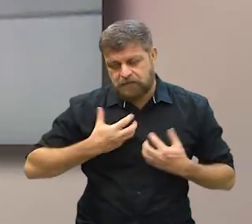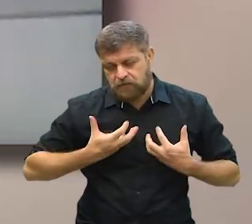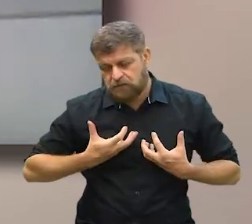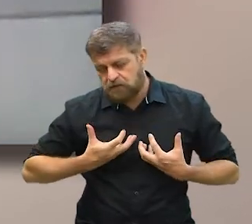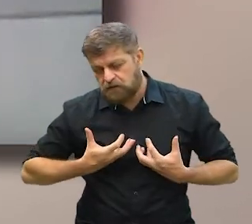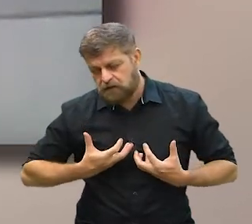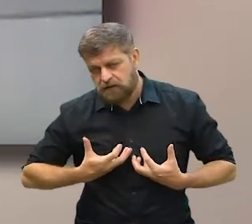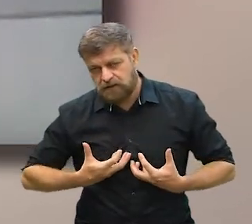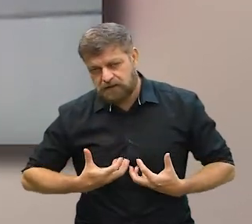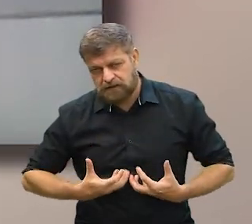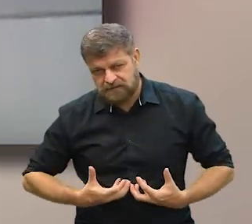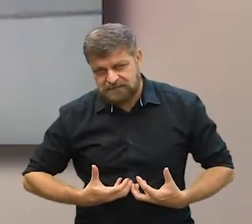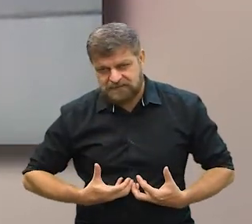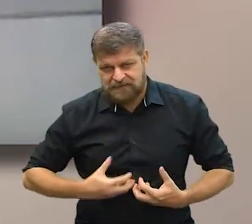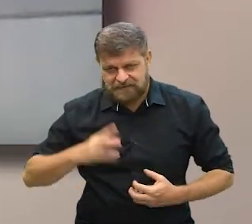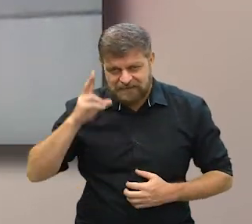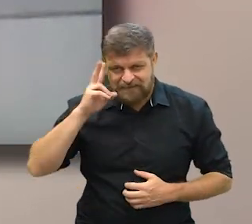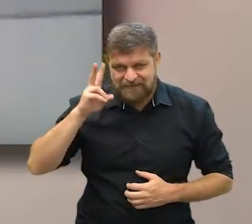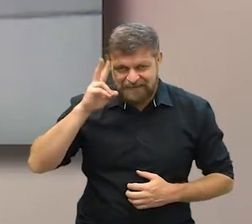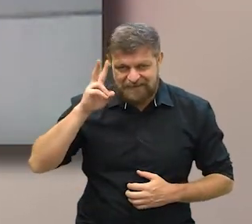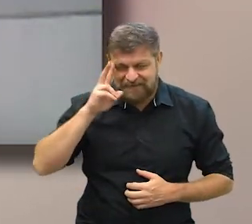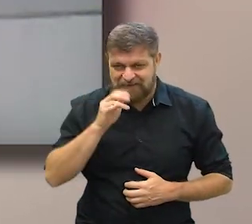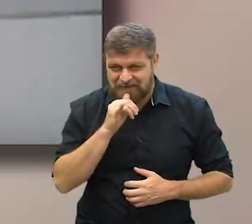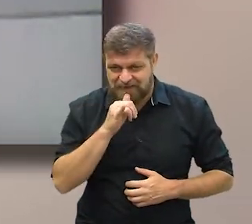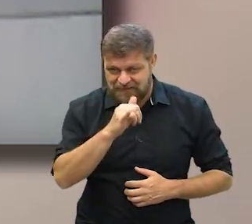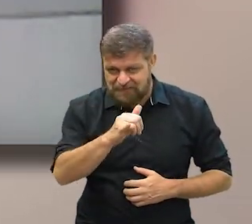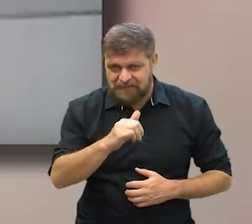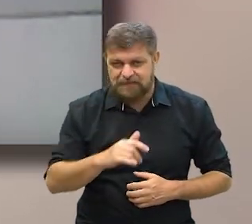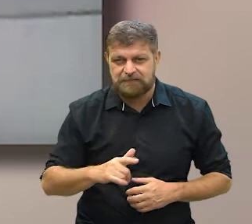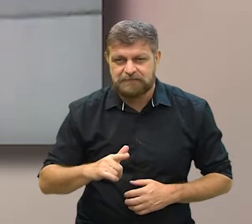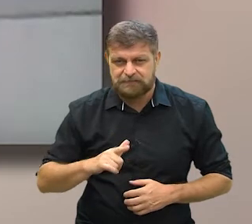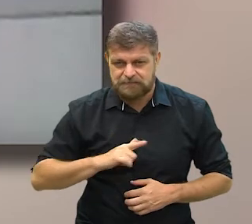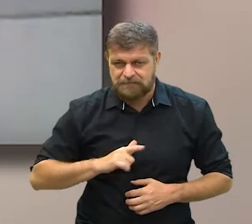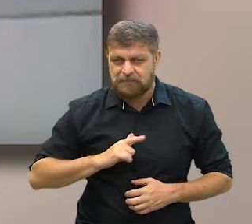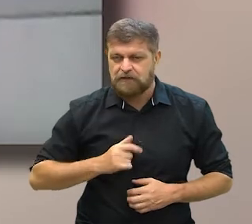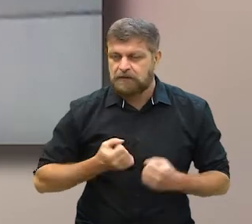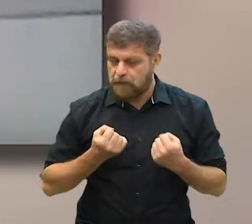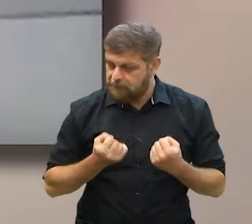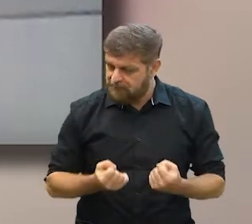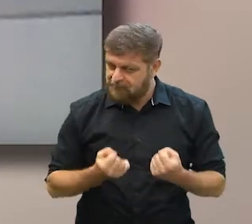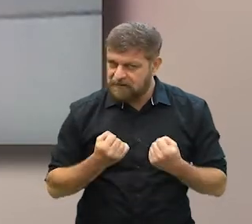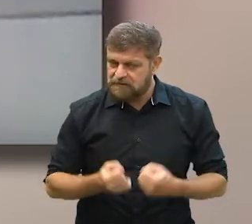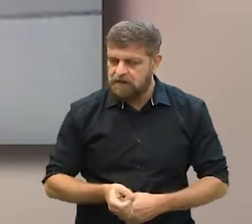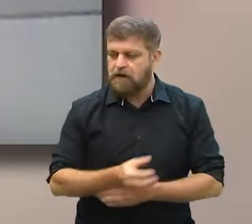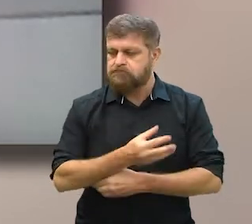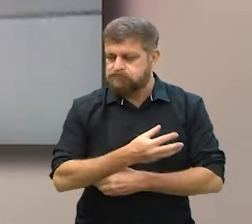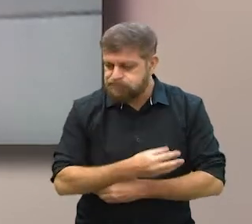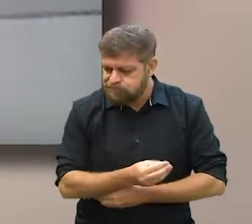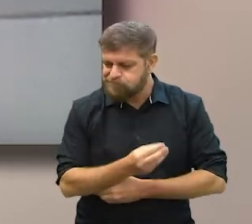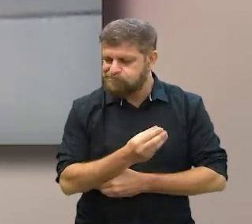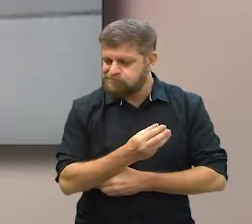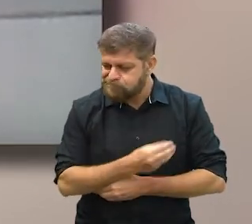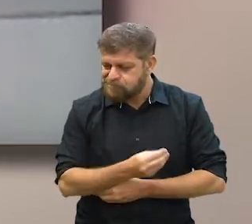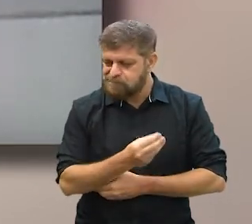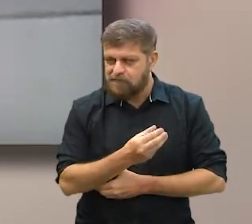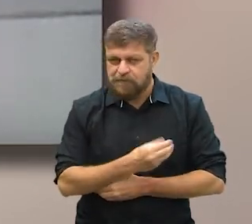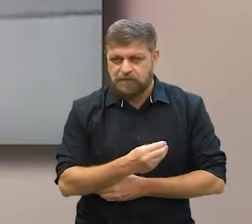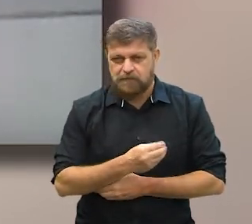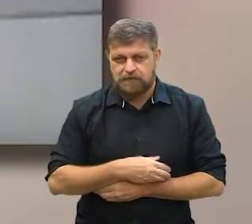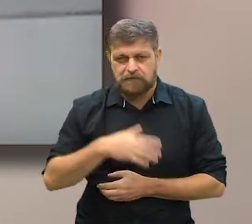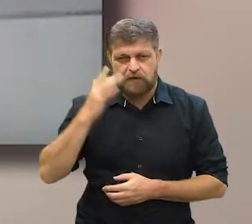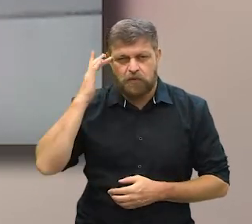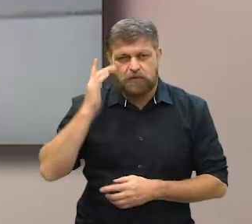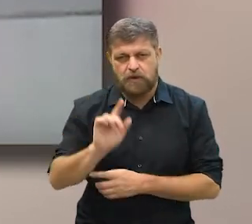ficando muito cansada com isso, né? É um trabalho pesado para a mãe. Então, eu